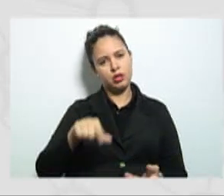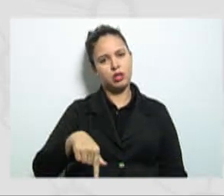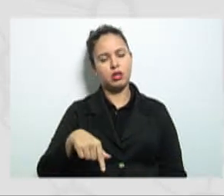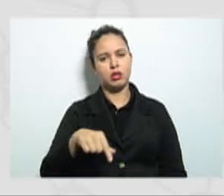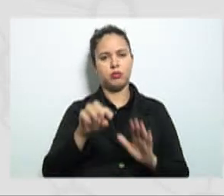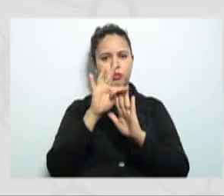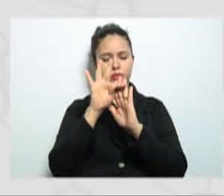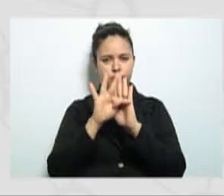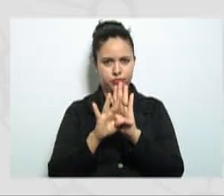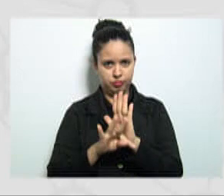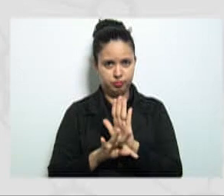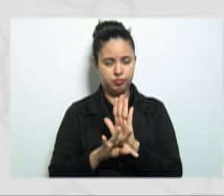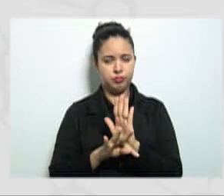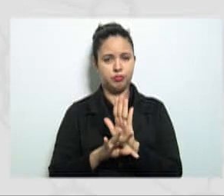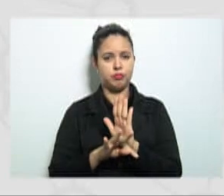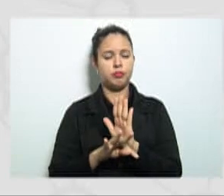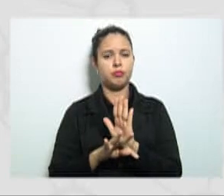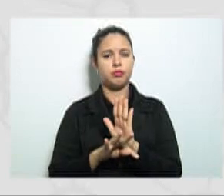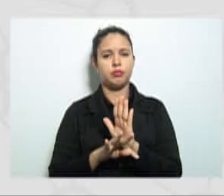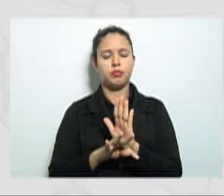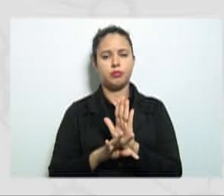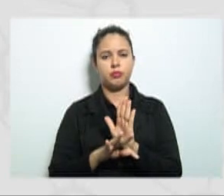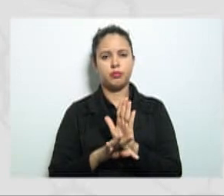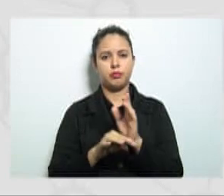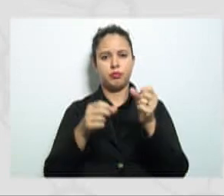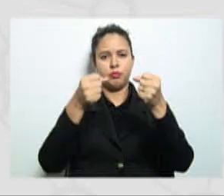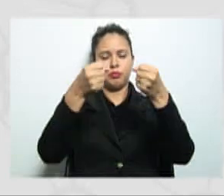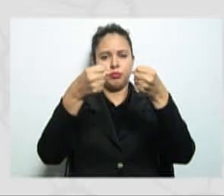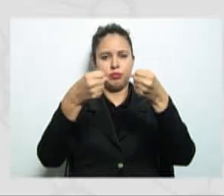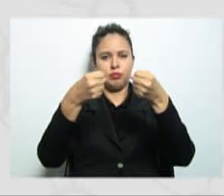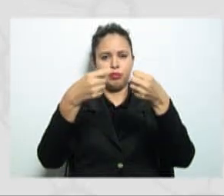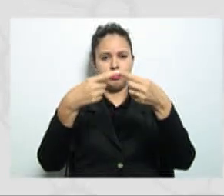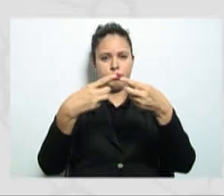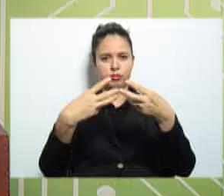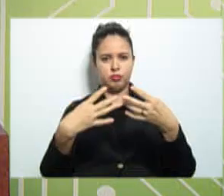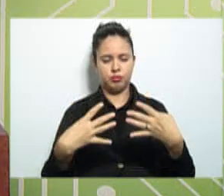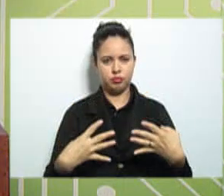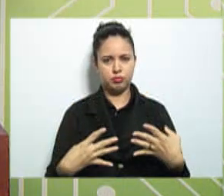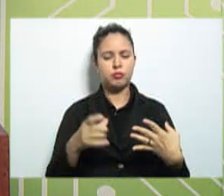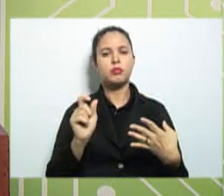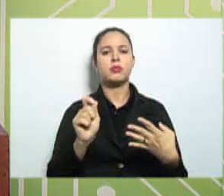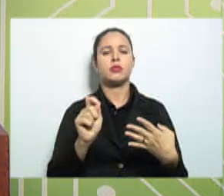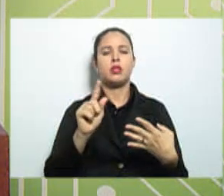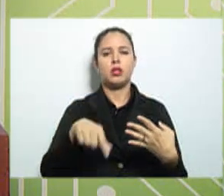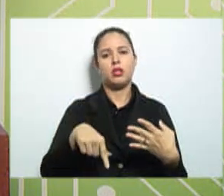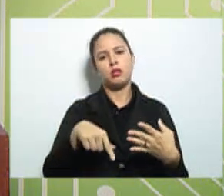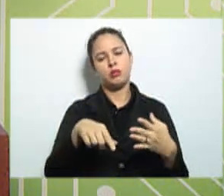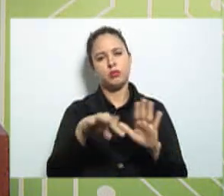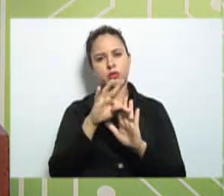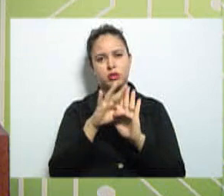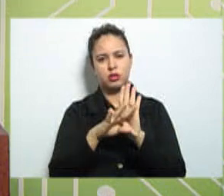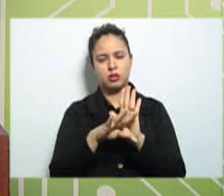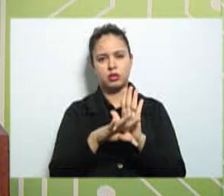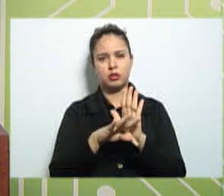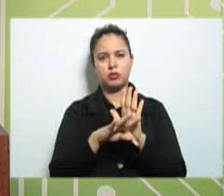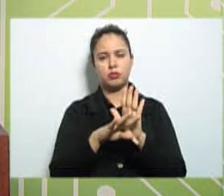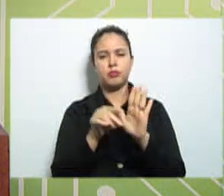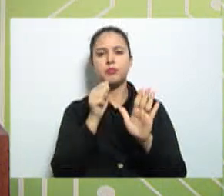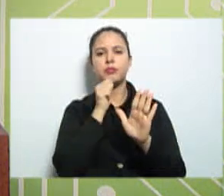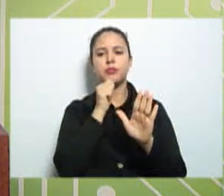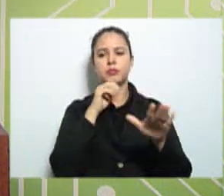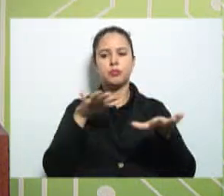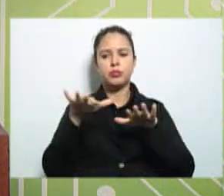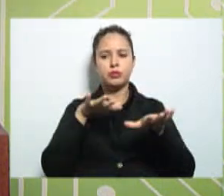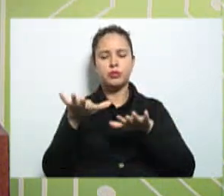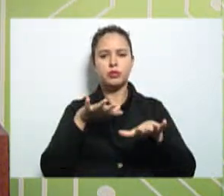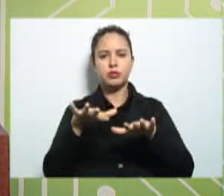que o texto descritivo é como se ele fosse um texto parado, um texto sem movimento. Por que ele dá essa impressão